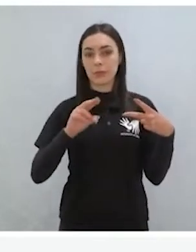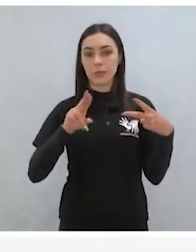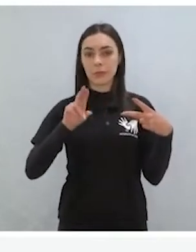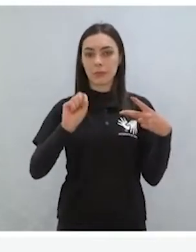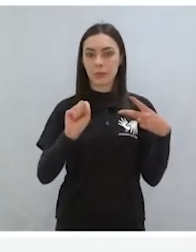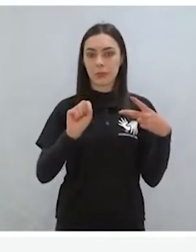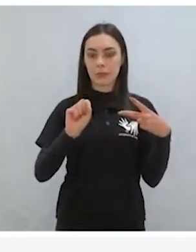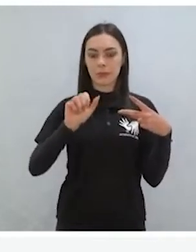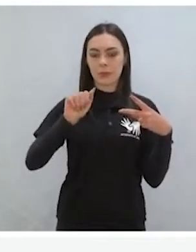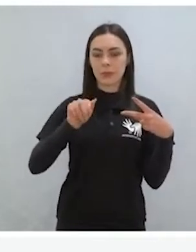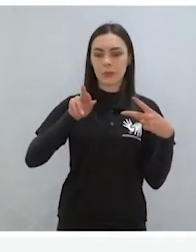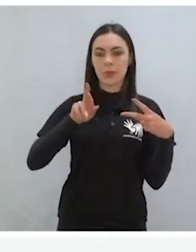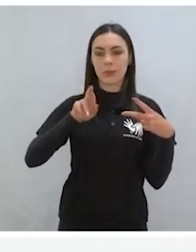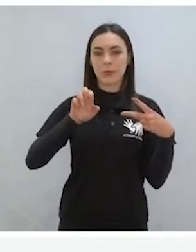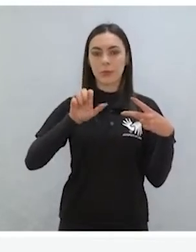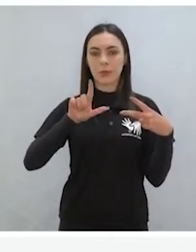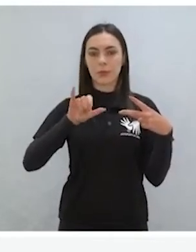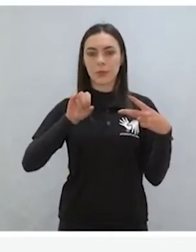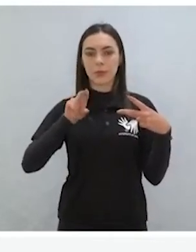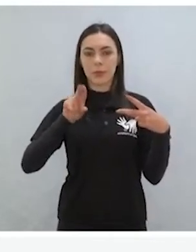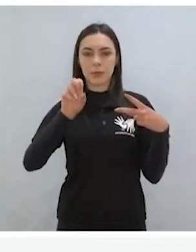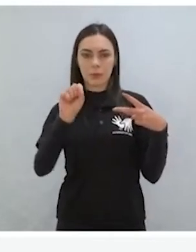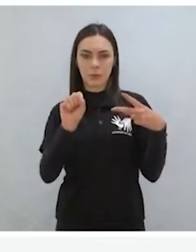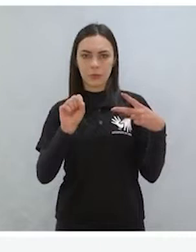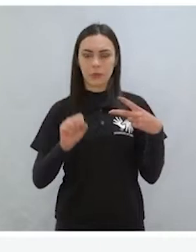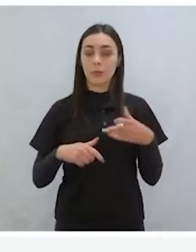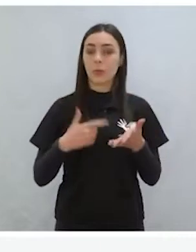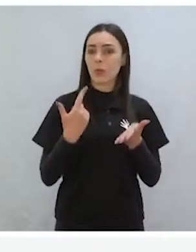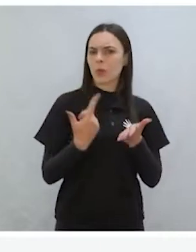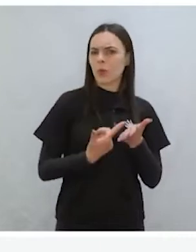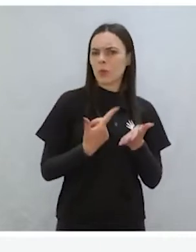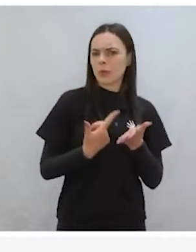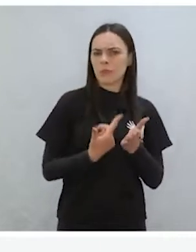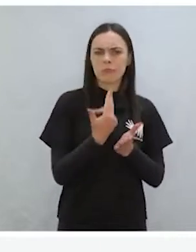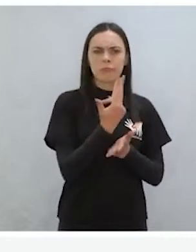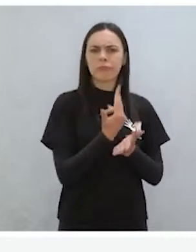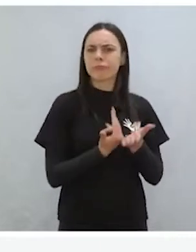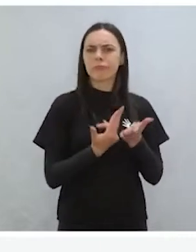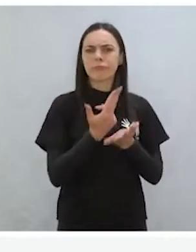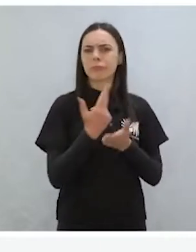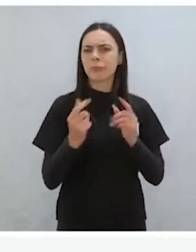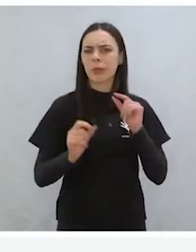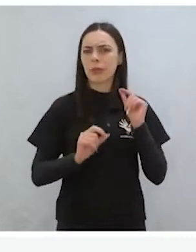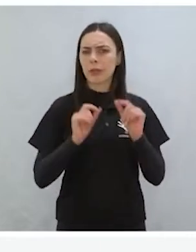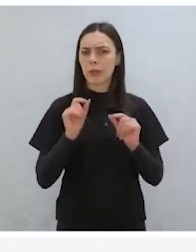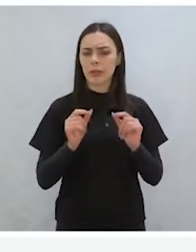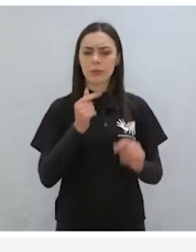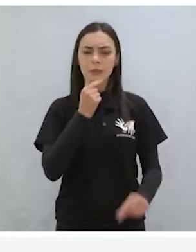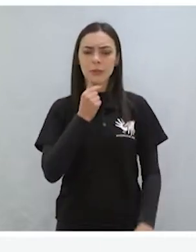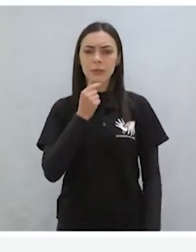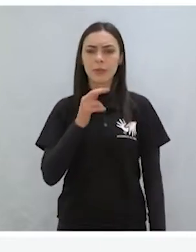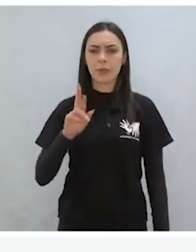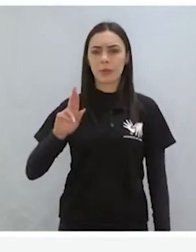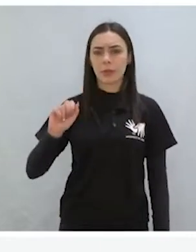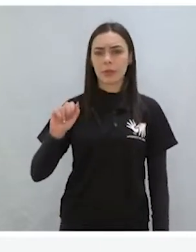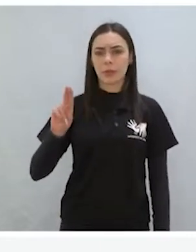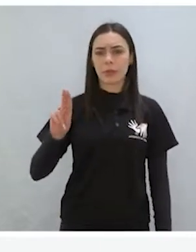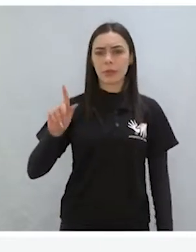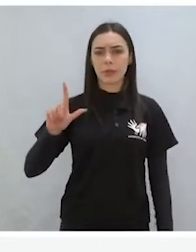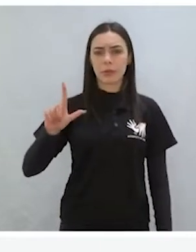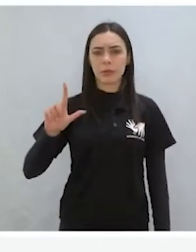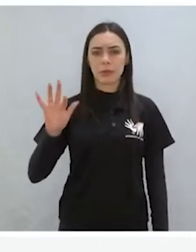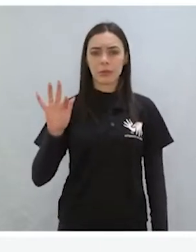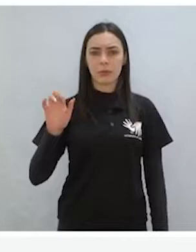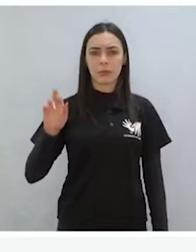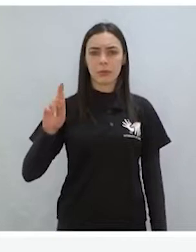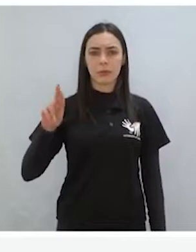e o Marcos Aurelius Pimenta. Esse livro foi ilustrado pelo Raul